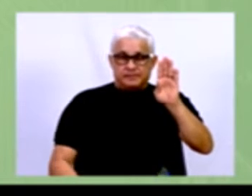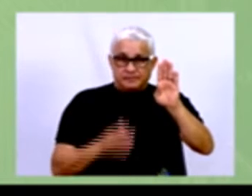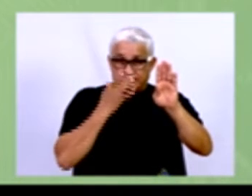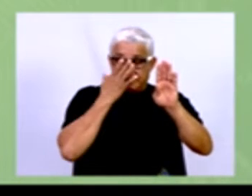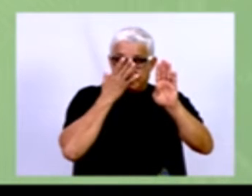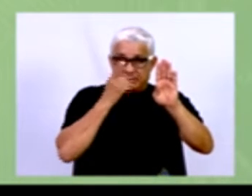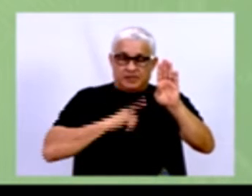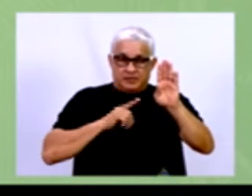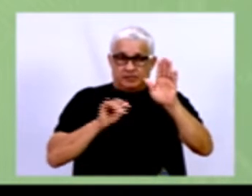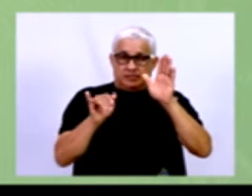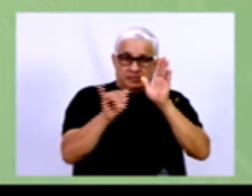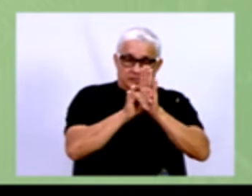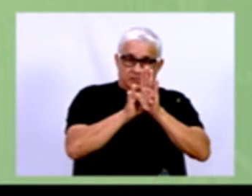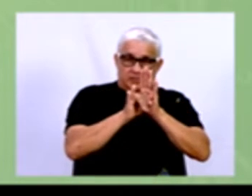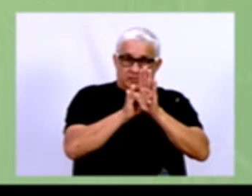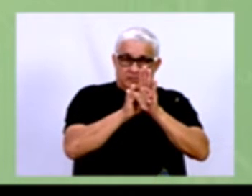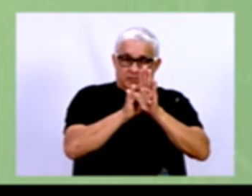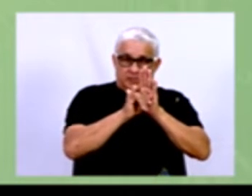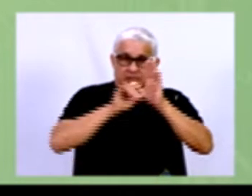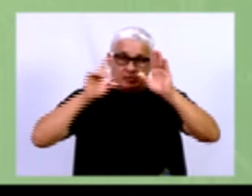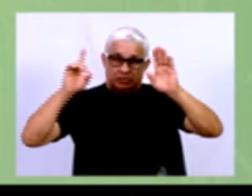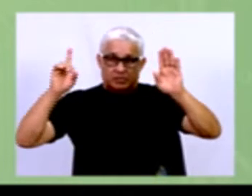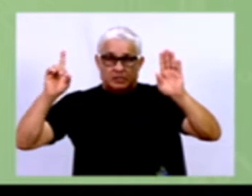vai ter uma identidade com o fluxo D.